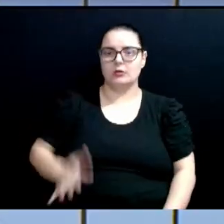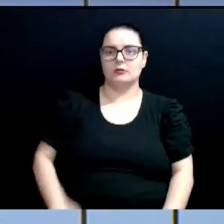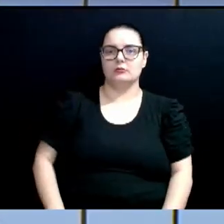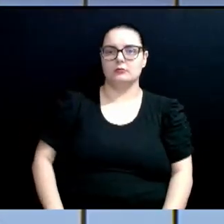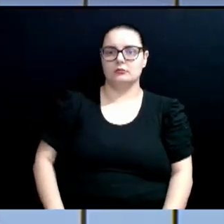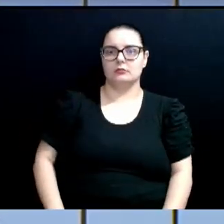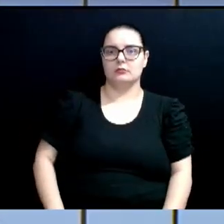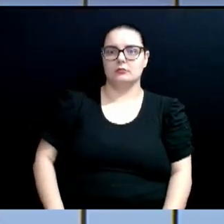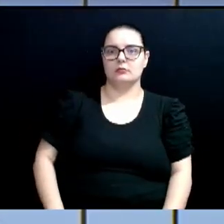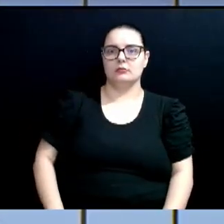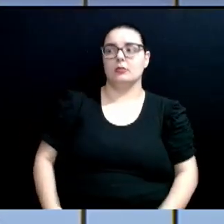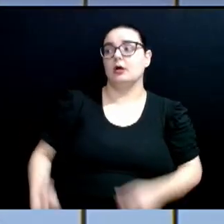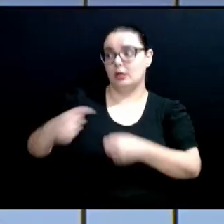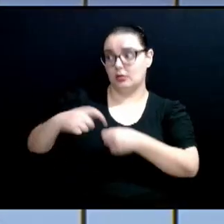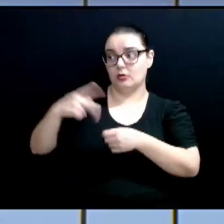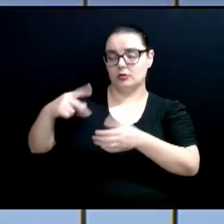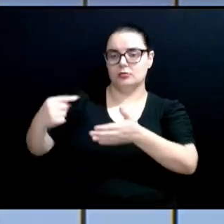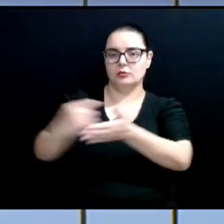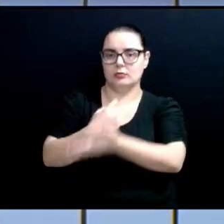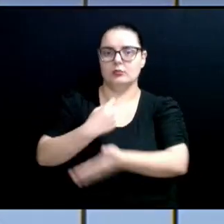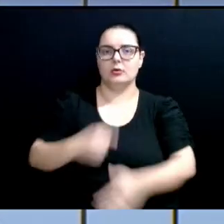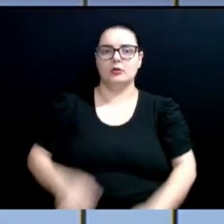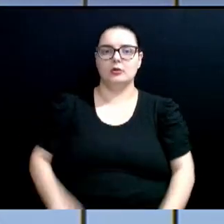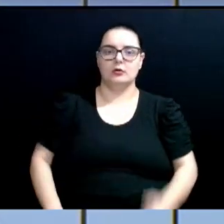voltando à sua pergunta,